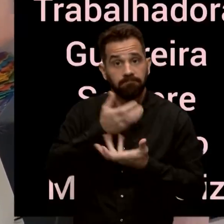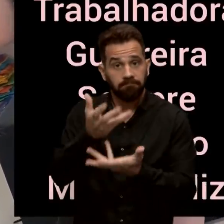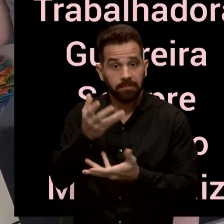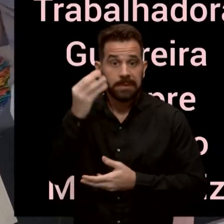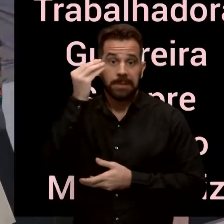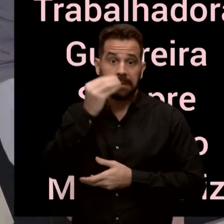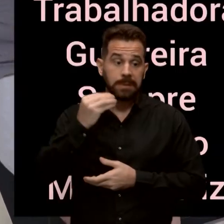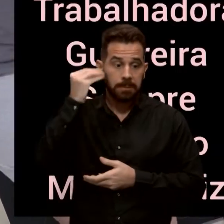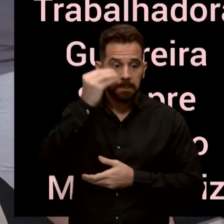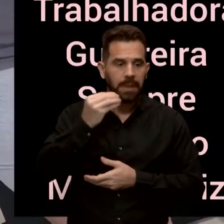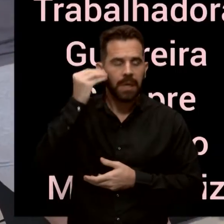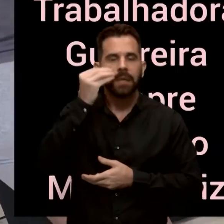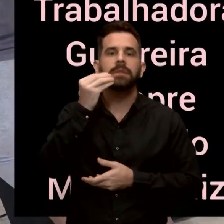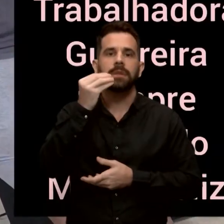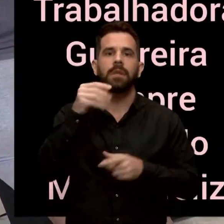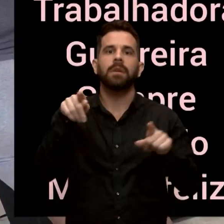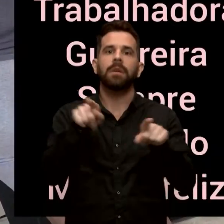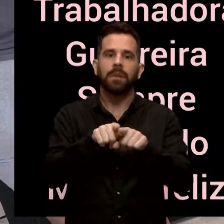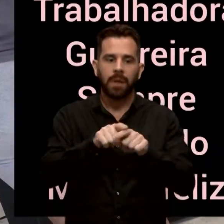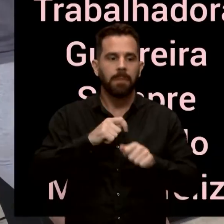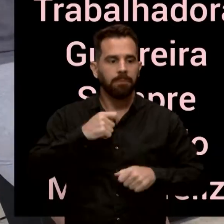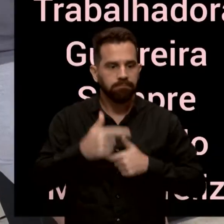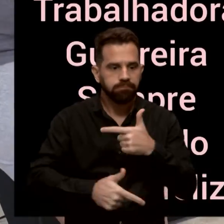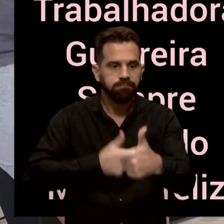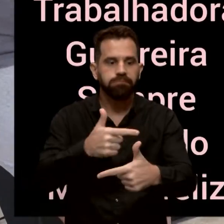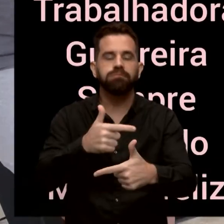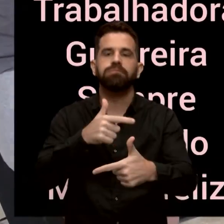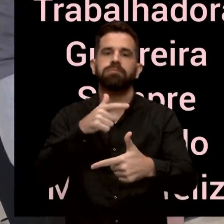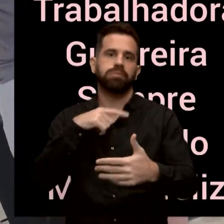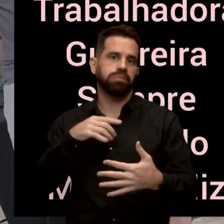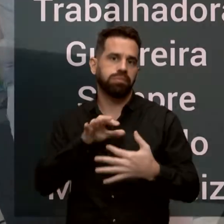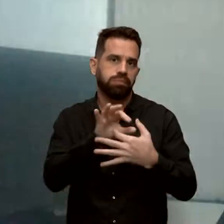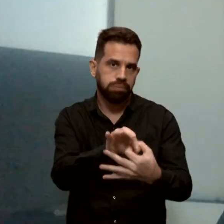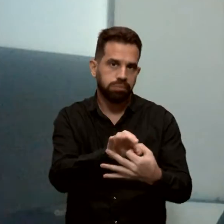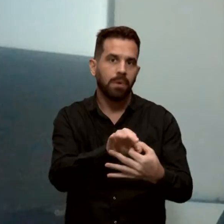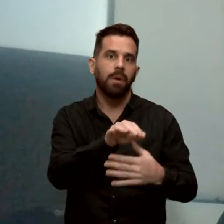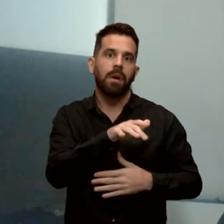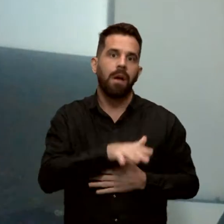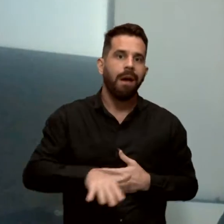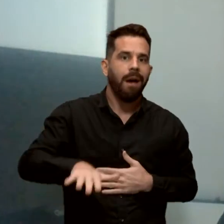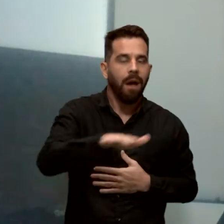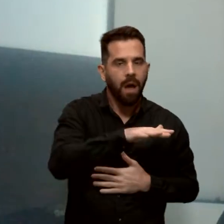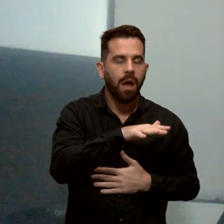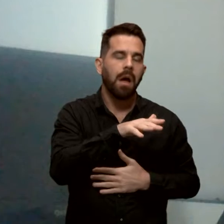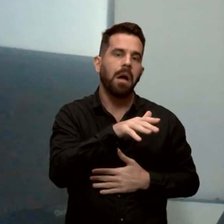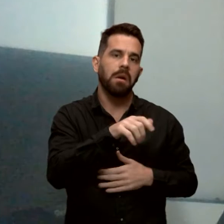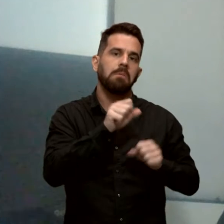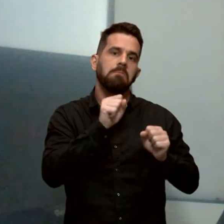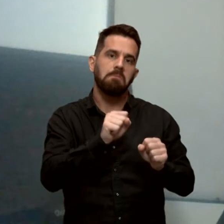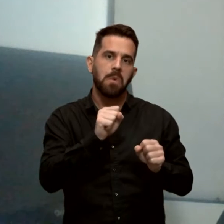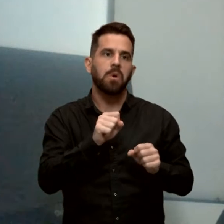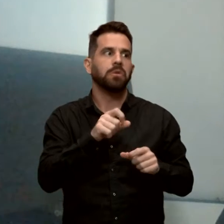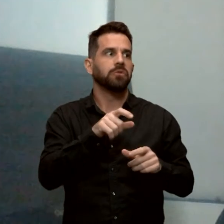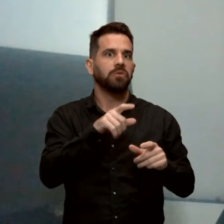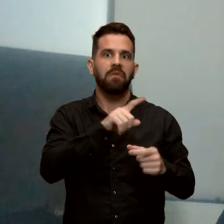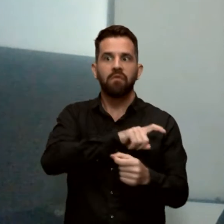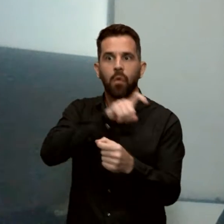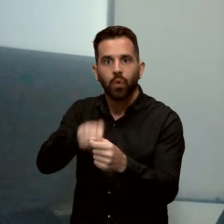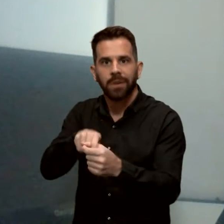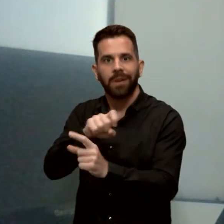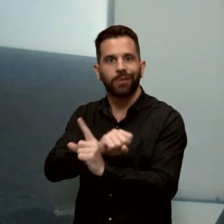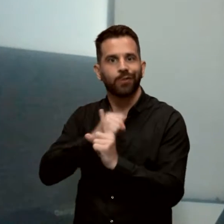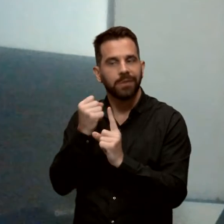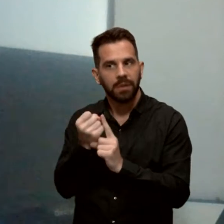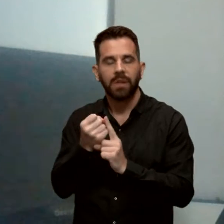como servir aquela área de talvez uma ressocialização, talvez um